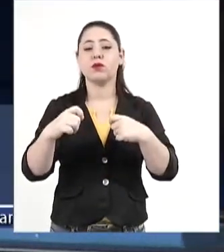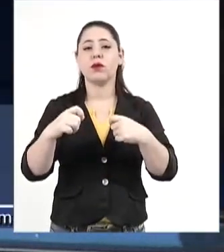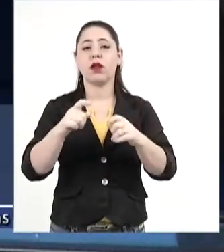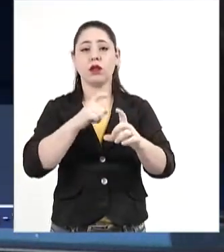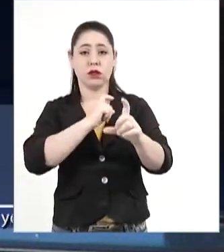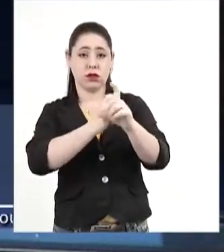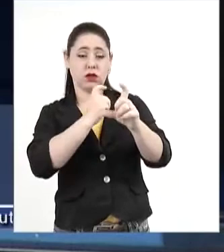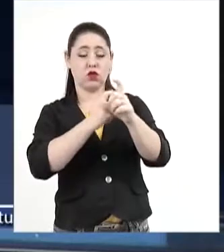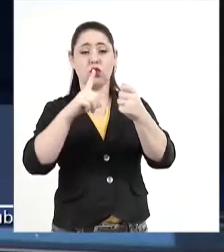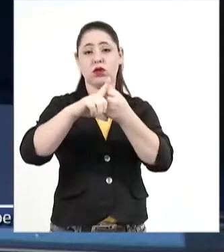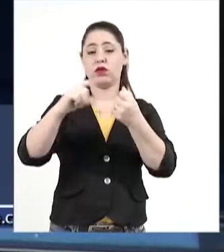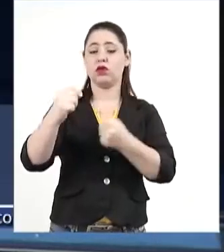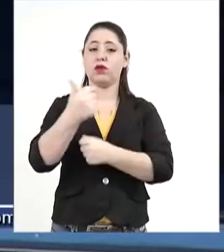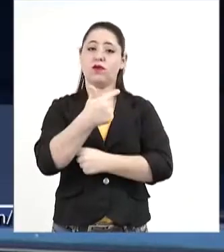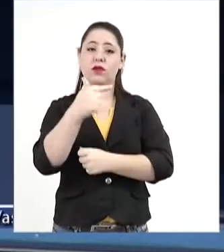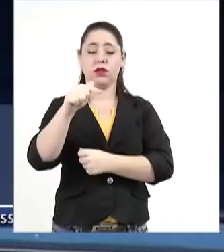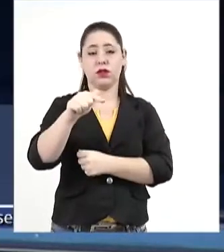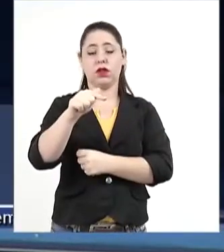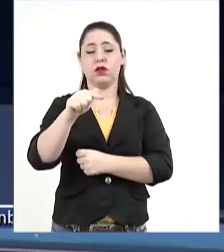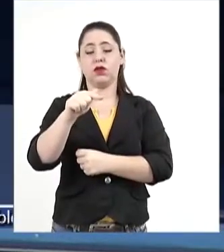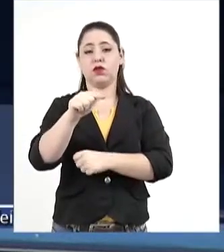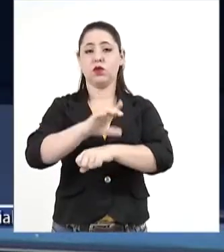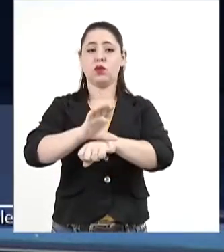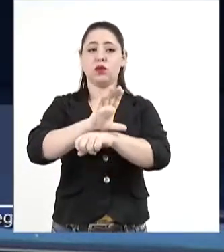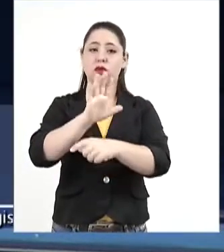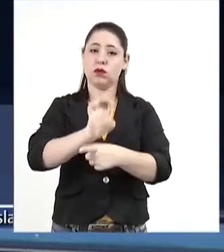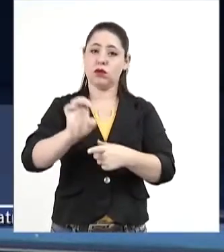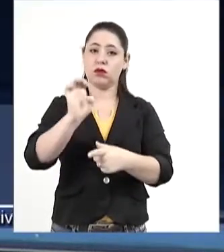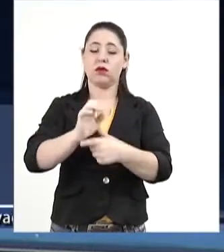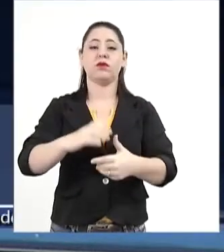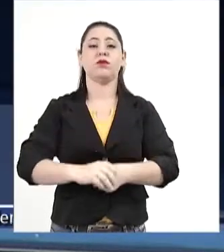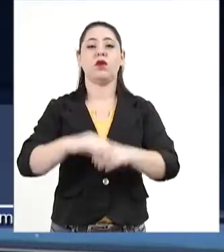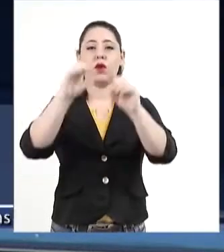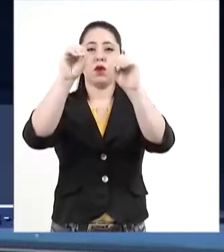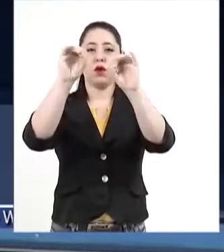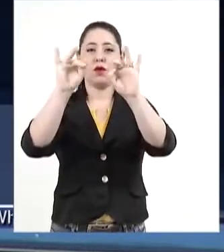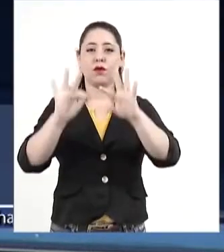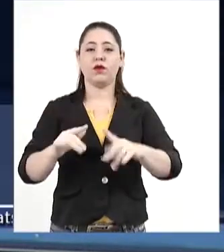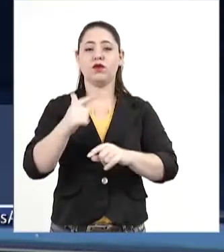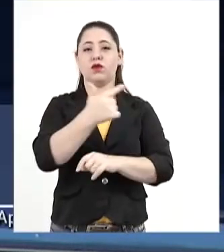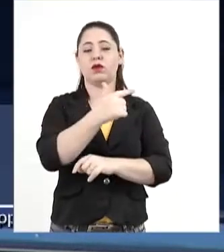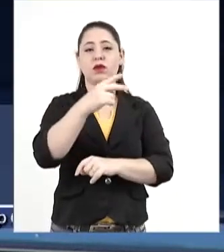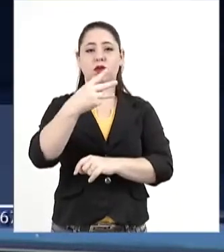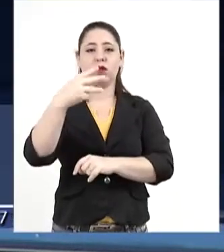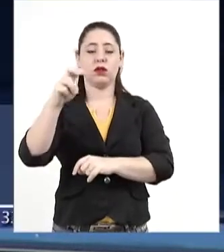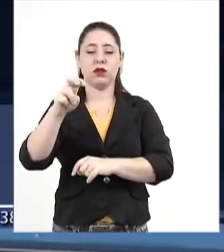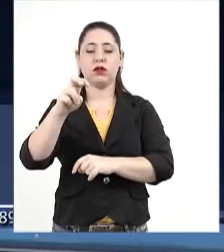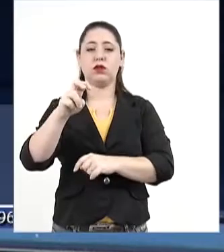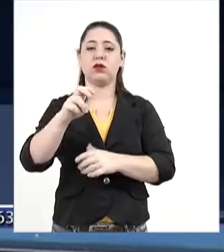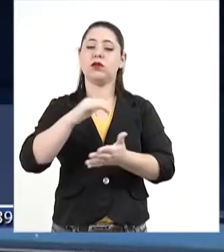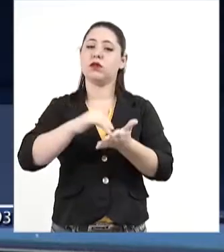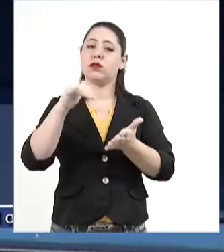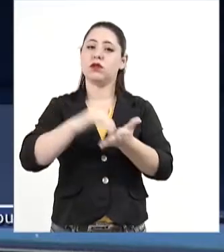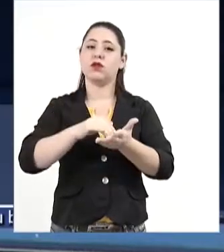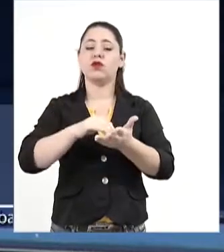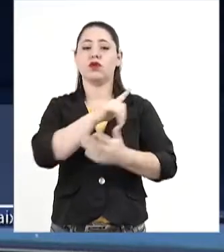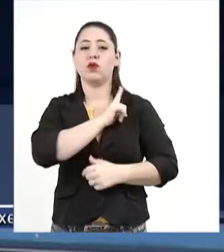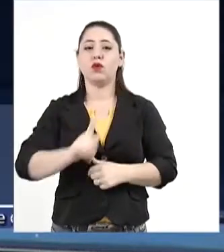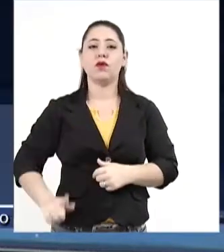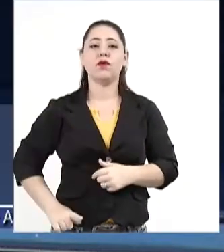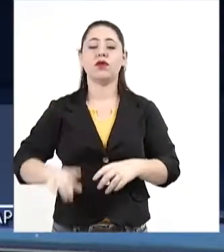do artigo 27 da Constituição Estadual. Ofício número 235, Secretaria de Governo e Gestão